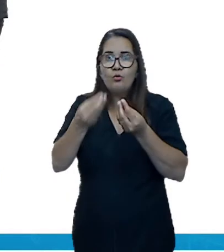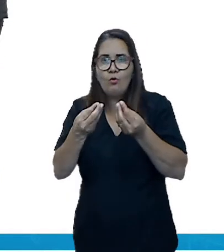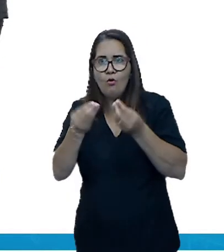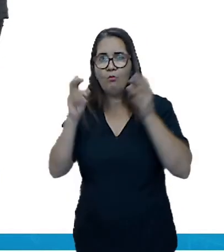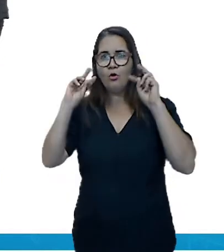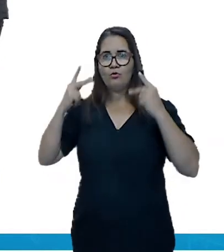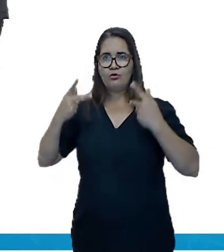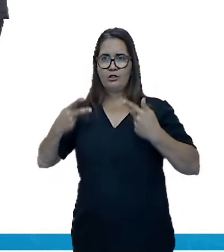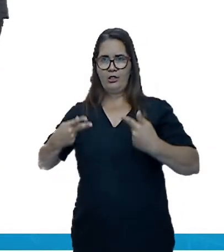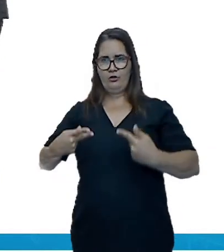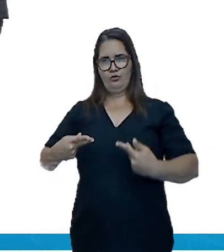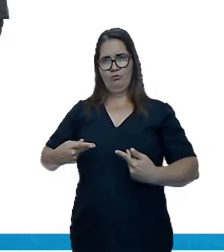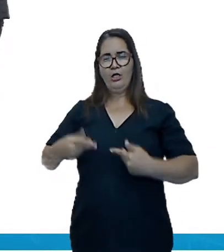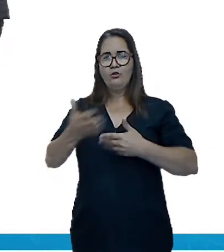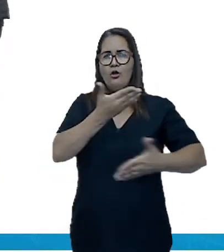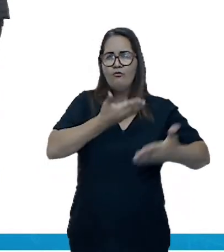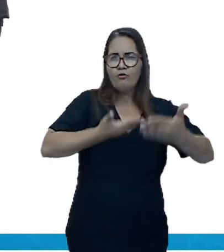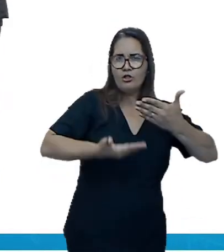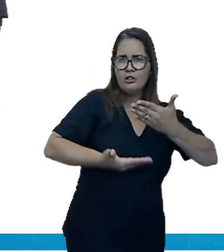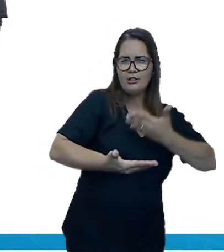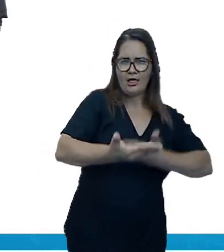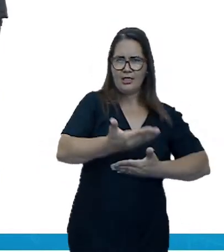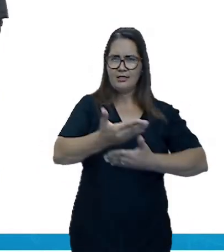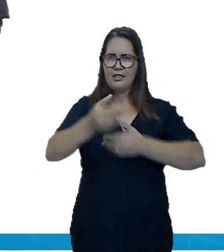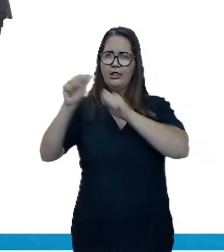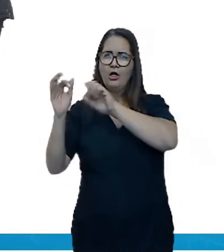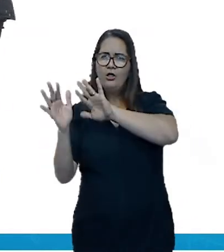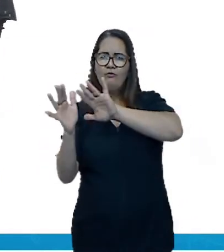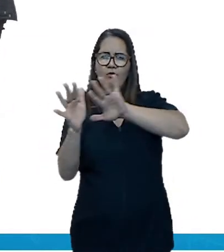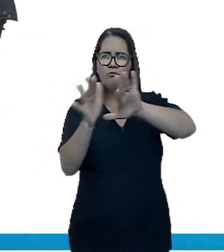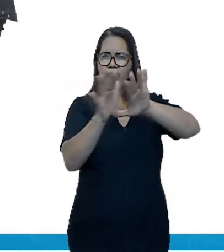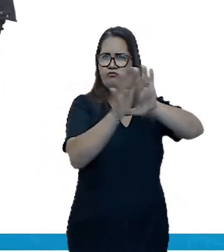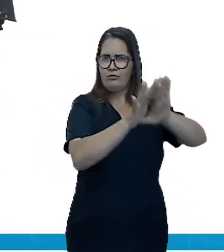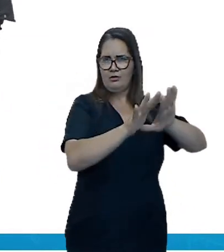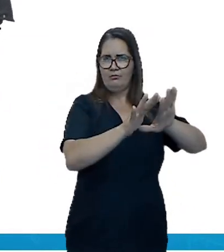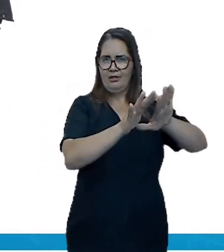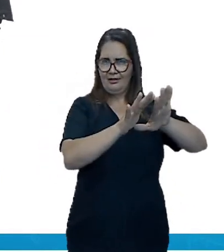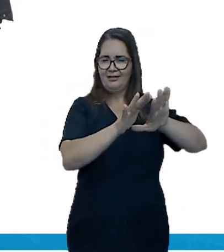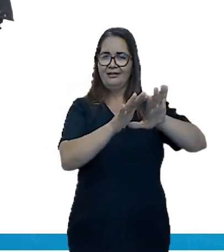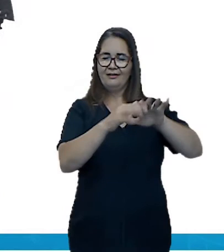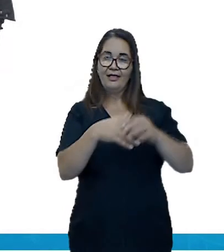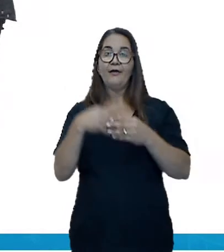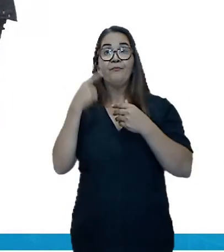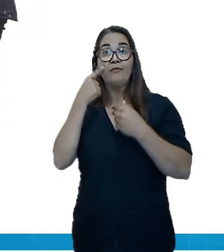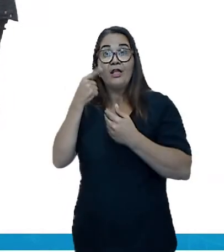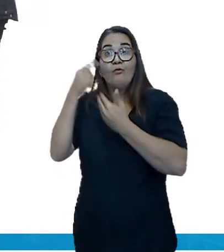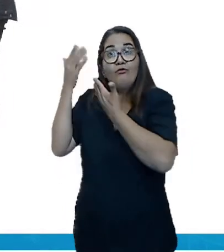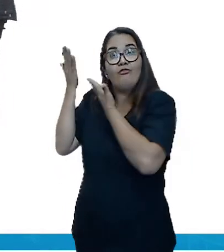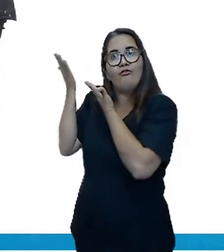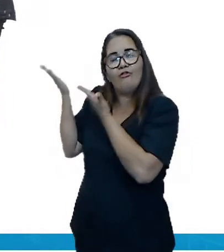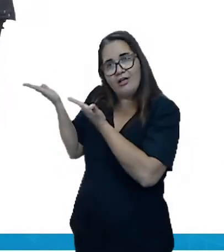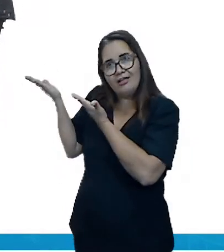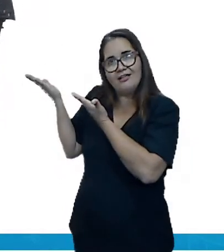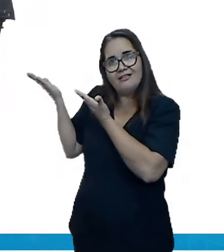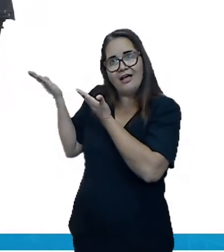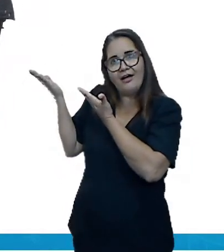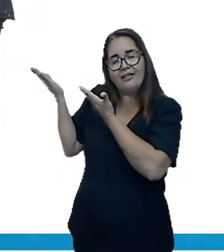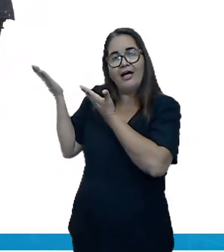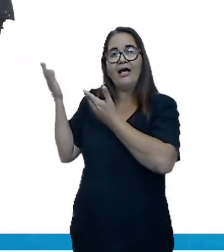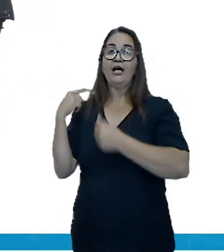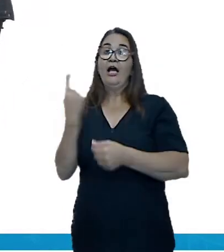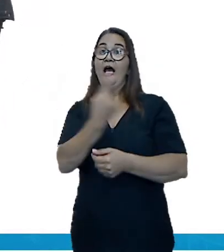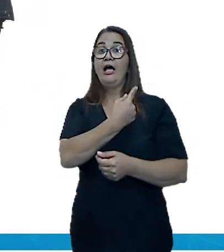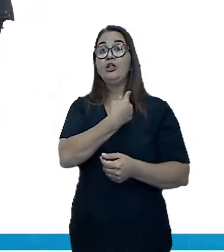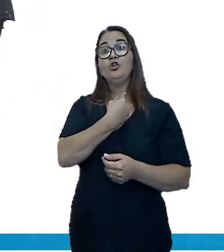continente sul-americano, no nosso caso, aqui em Minas Gerais, em Santa Luzia. Aqui nós podemos ver a nossa Luzia,